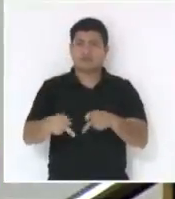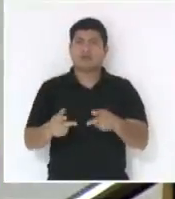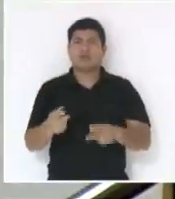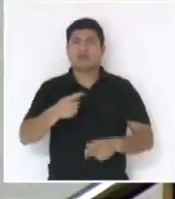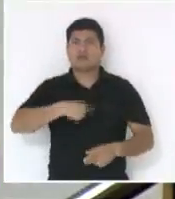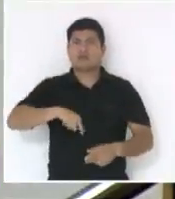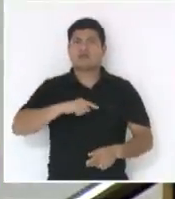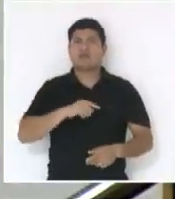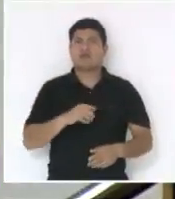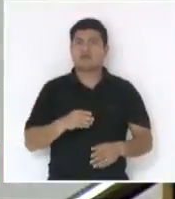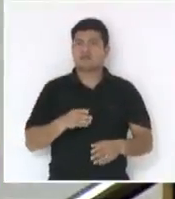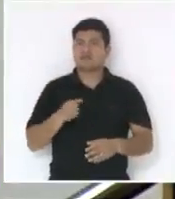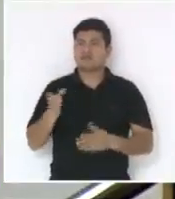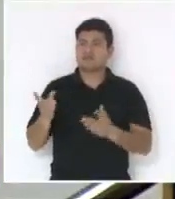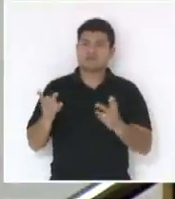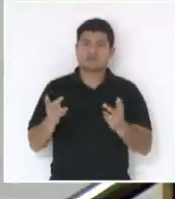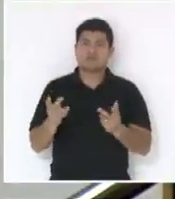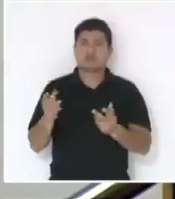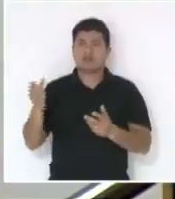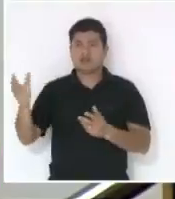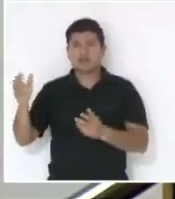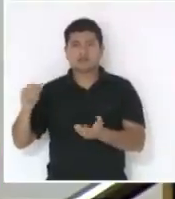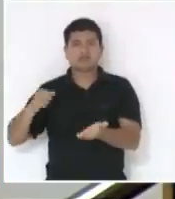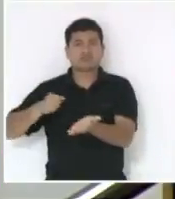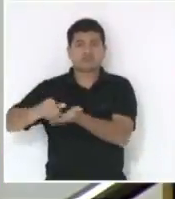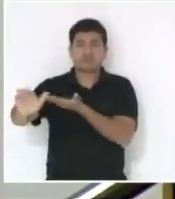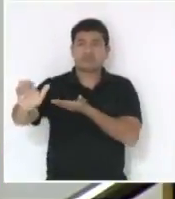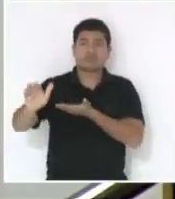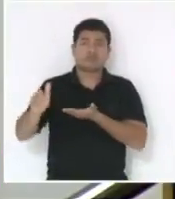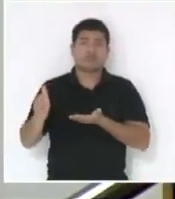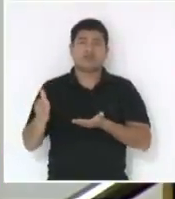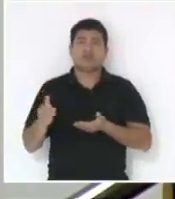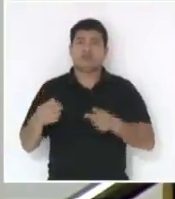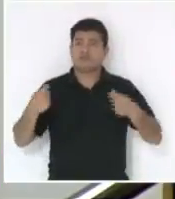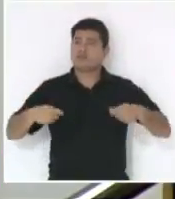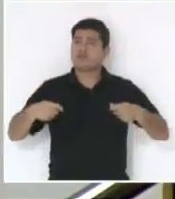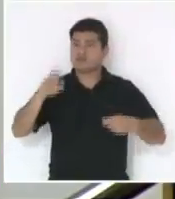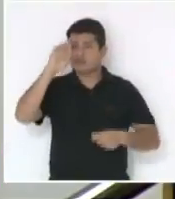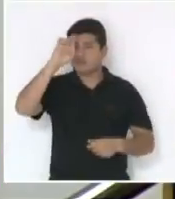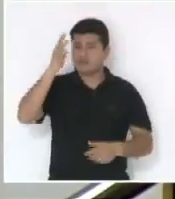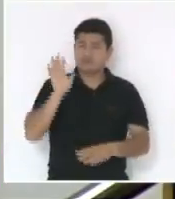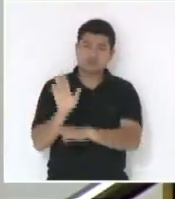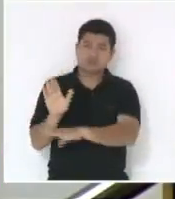vão ser desalojados e dos outros, nós temos que tomar providência. Muito obrigado